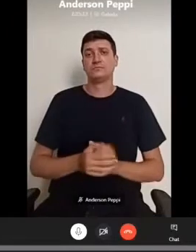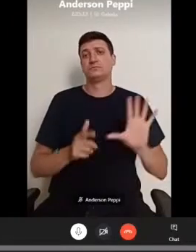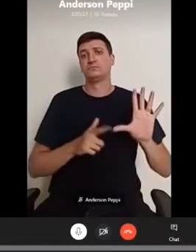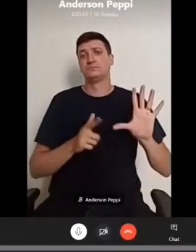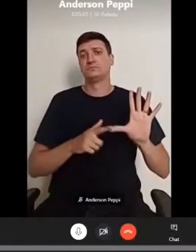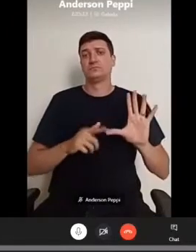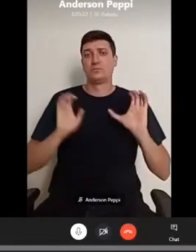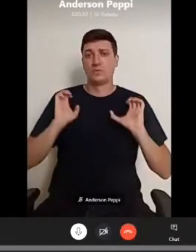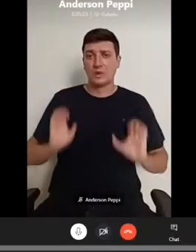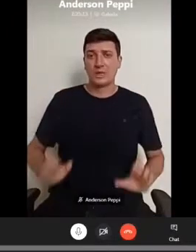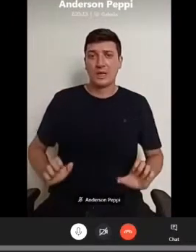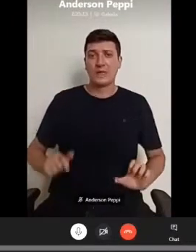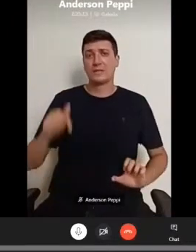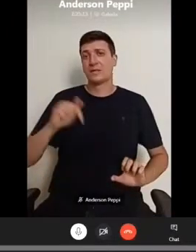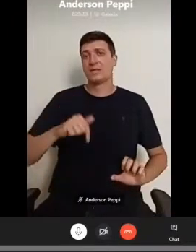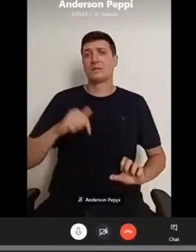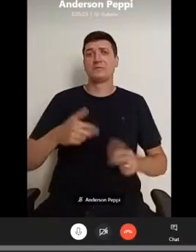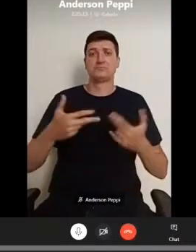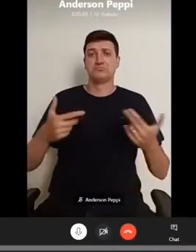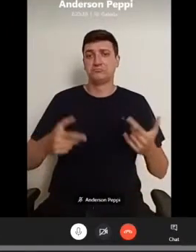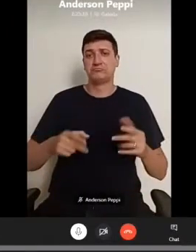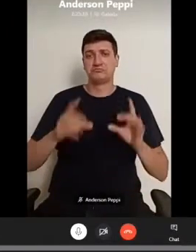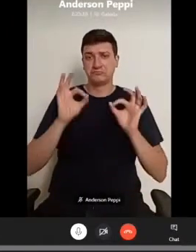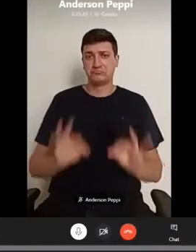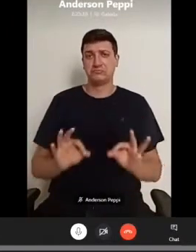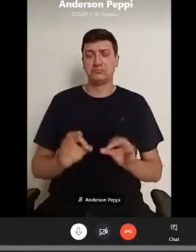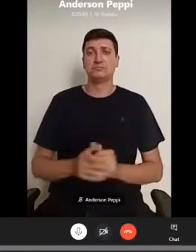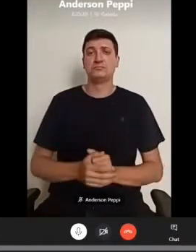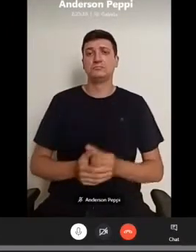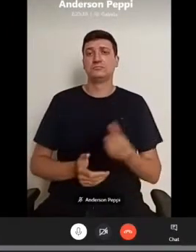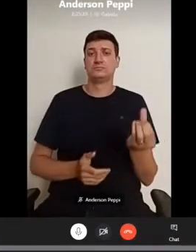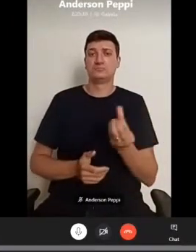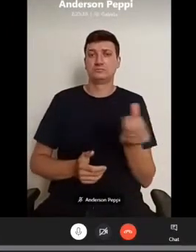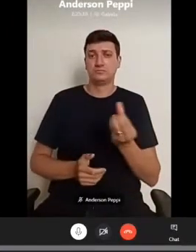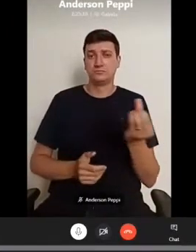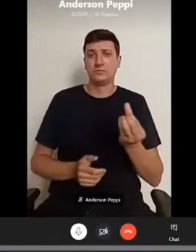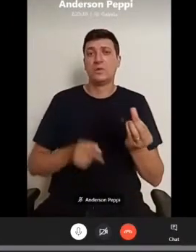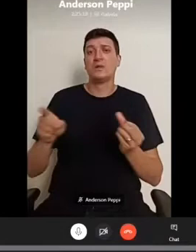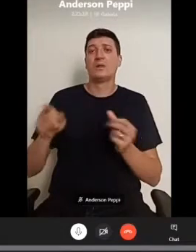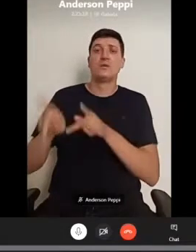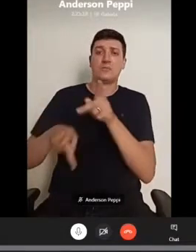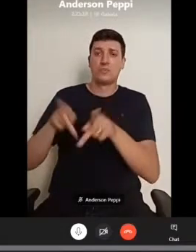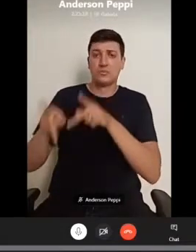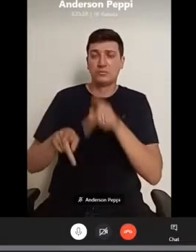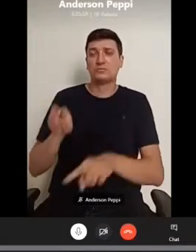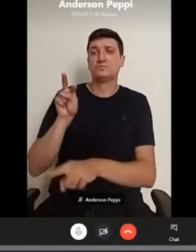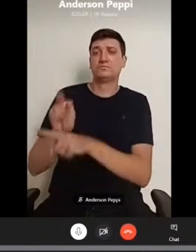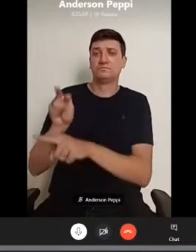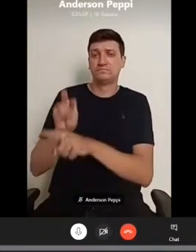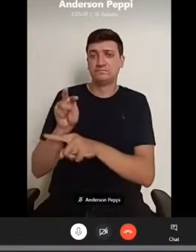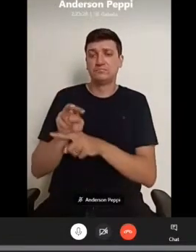Decoro Parlamentar e Disciplina, e, por fim, Defesa do Cidadão, e defesa e dos direitos humanos.